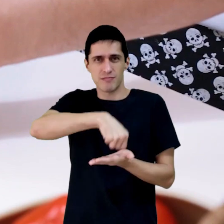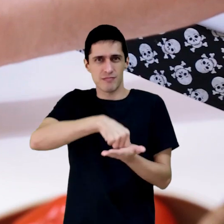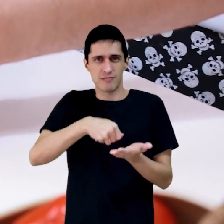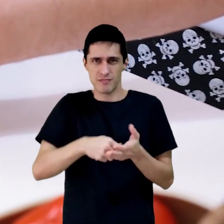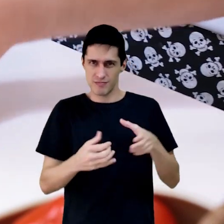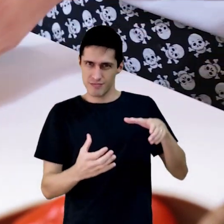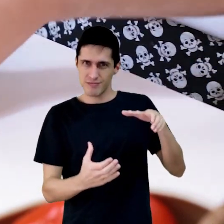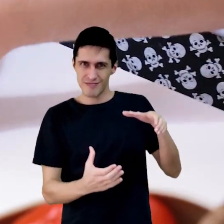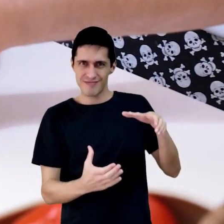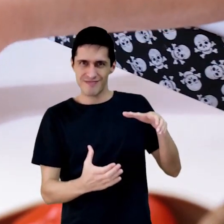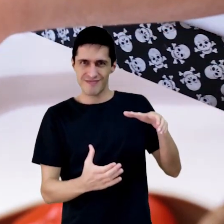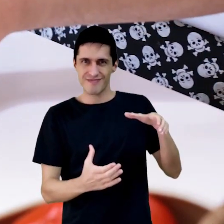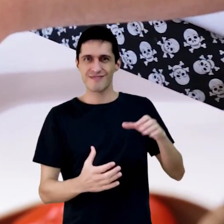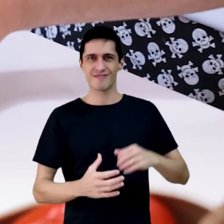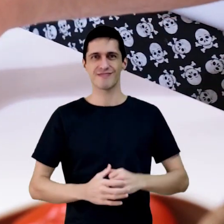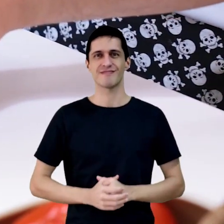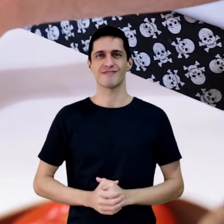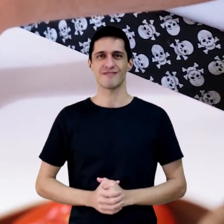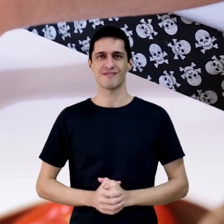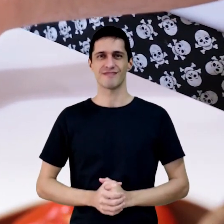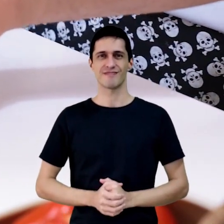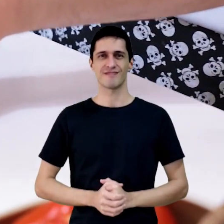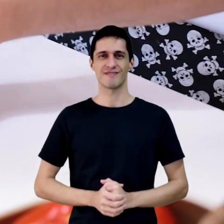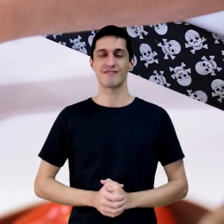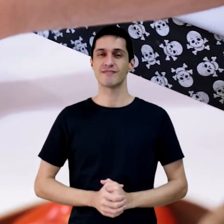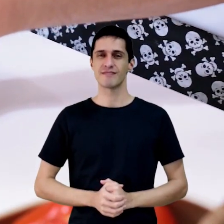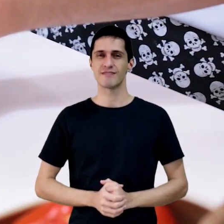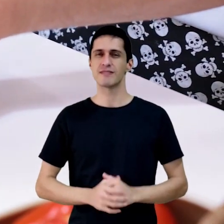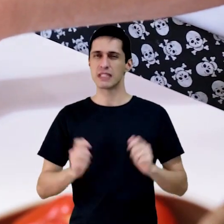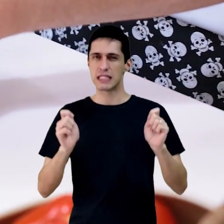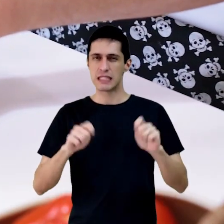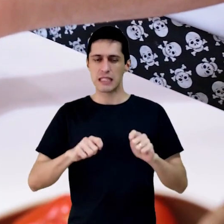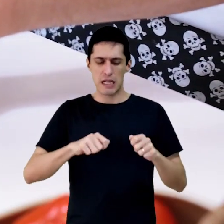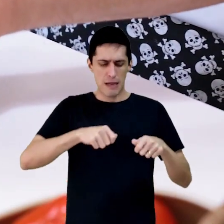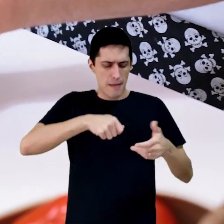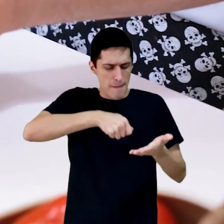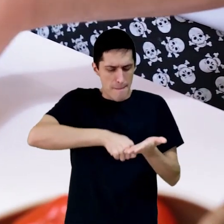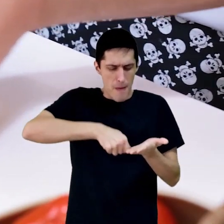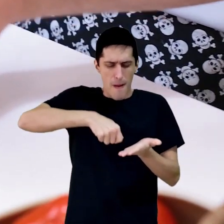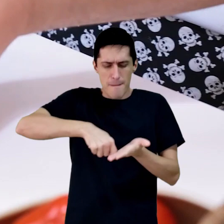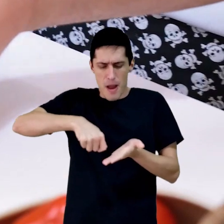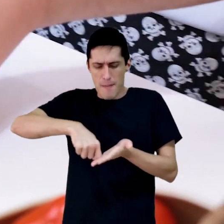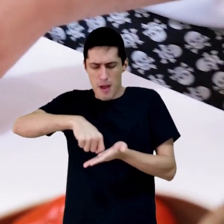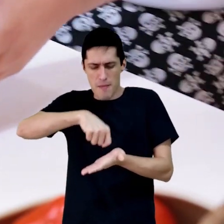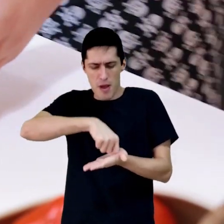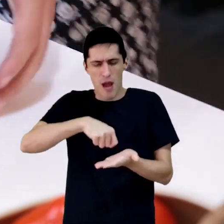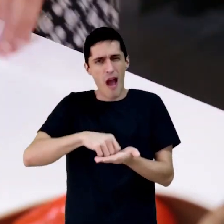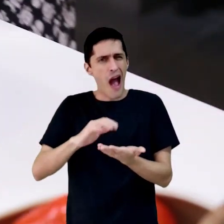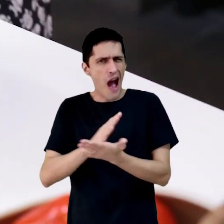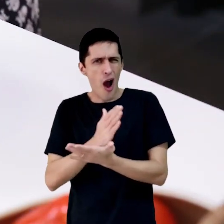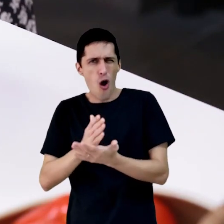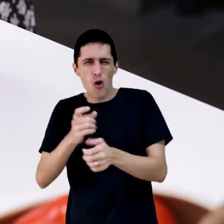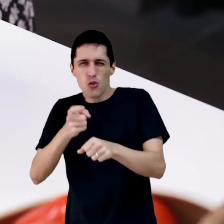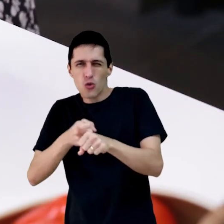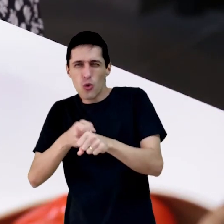poder ajudar na hora de amassar esses pedaços que